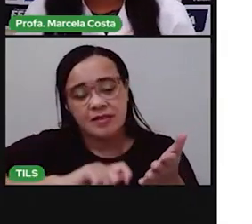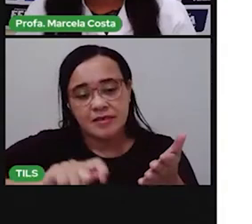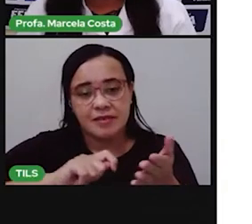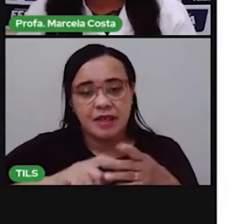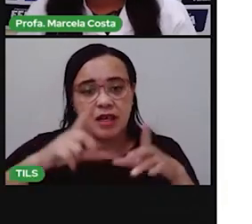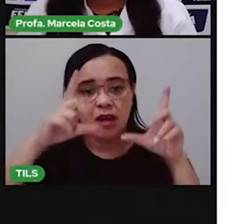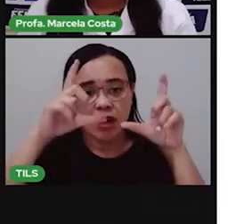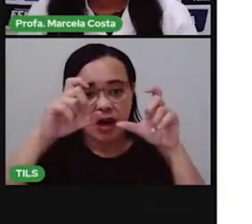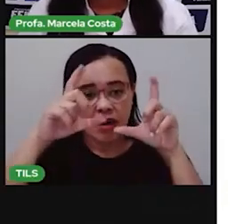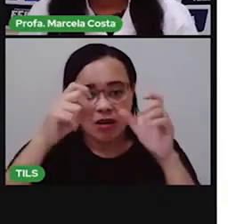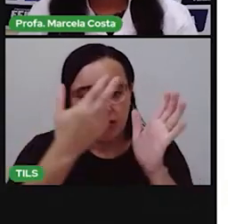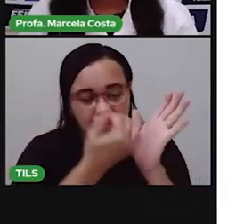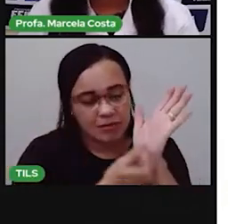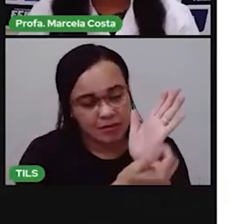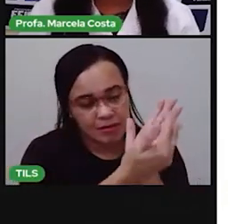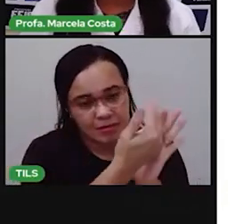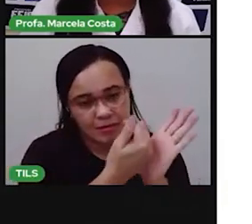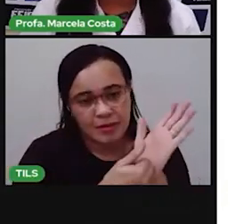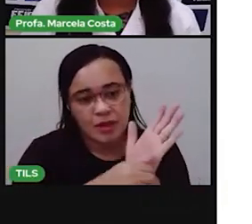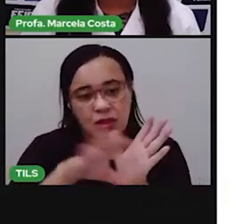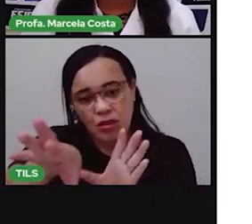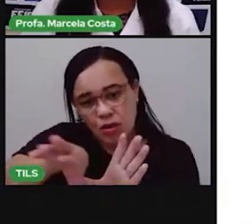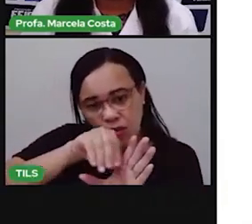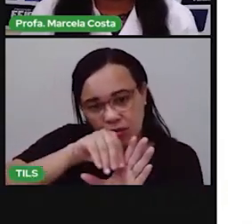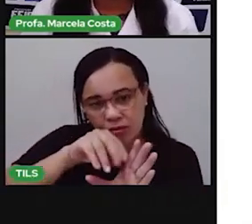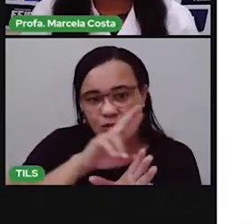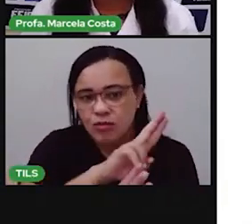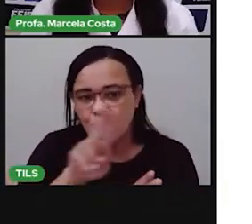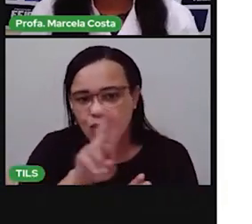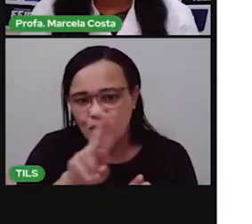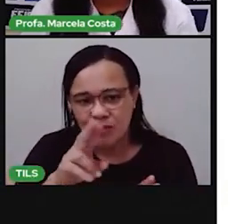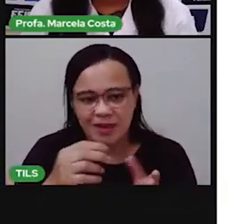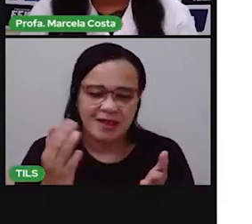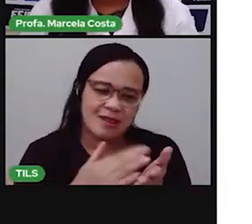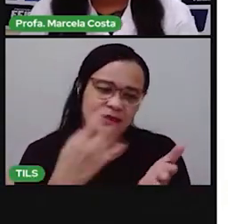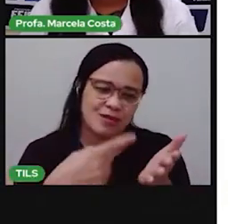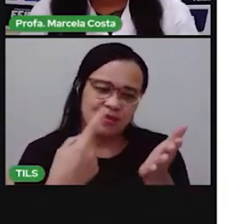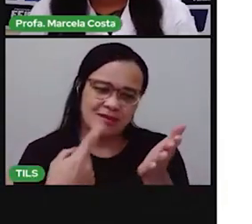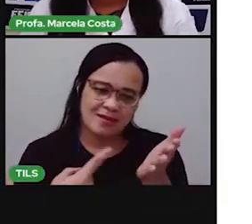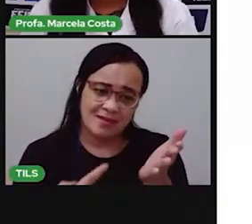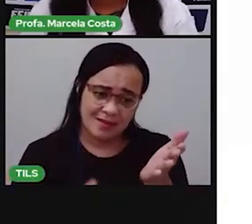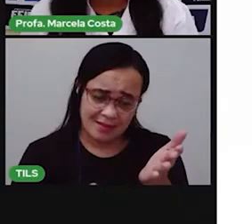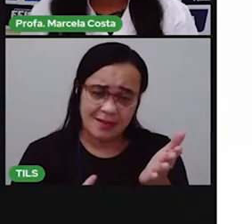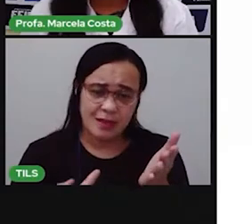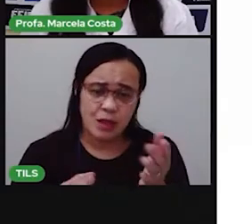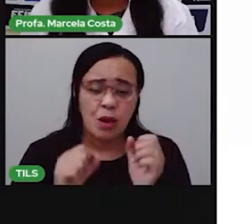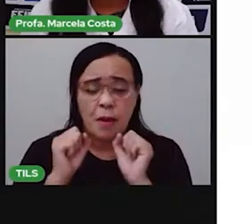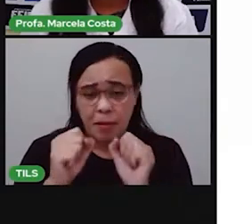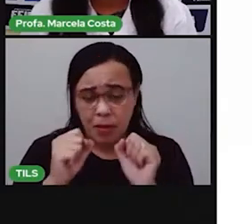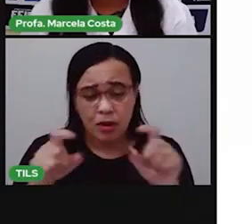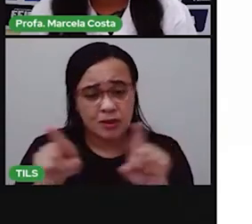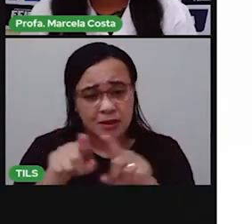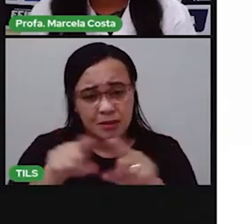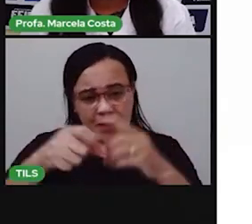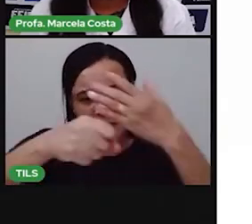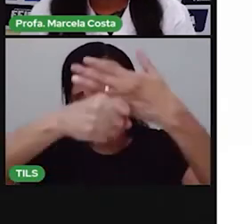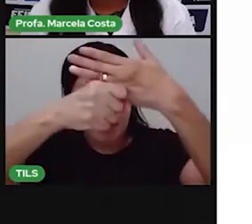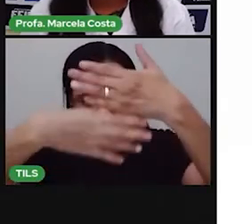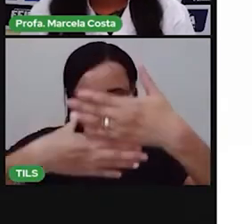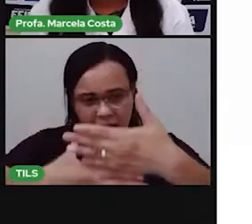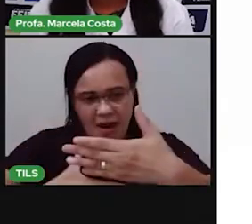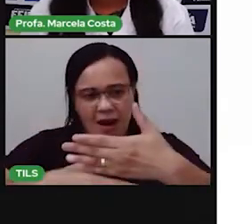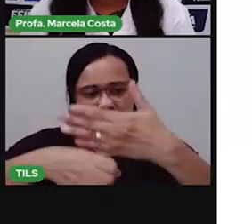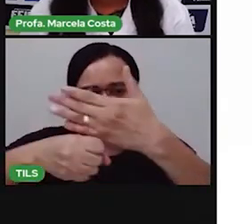vou apresentar. Você pode escrever aí no seu caderno e pode escrever no chat também para que eu possa